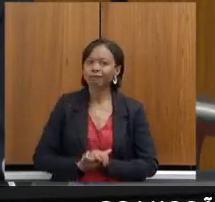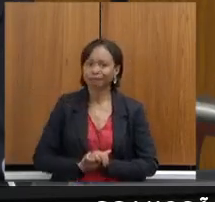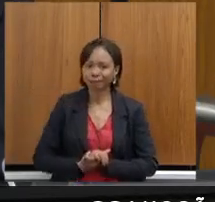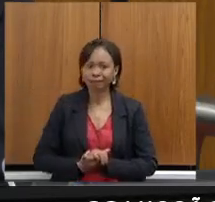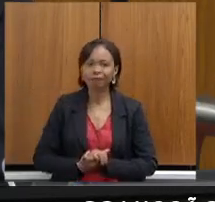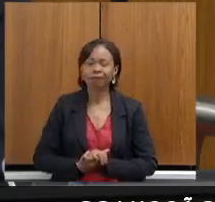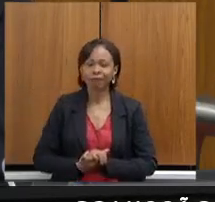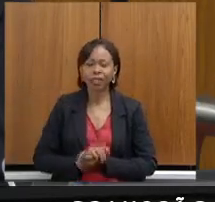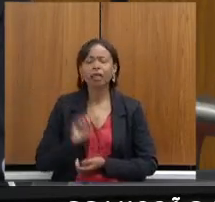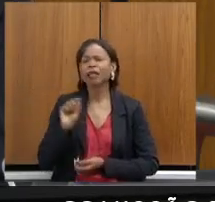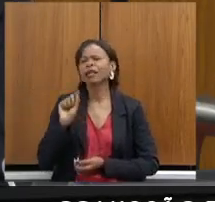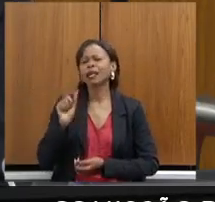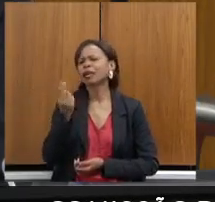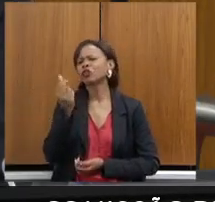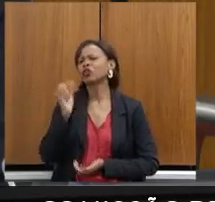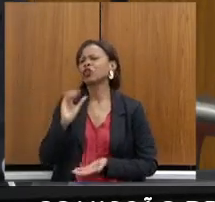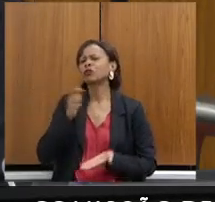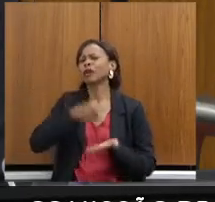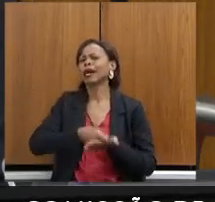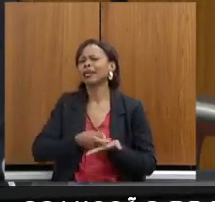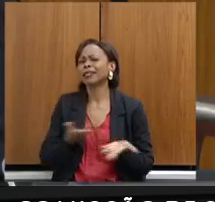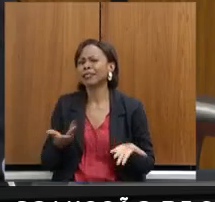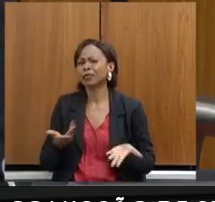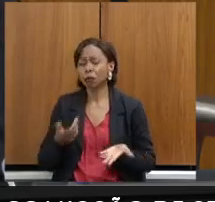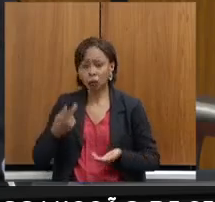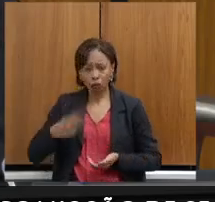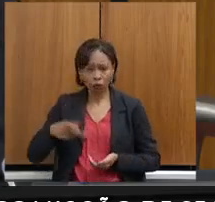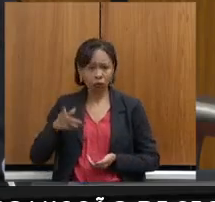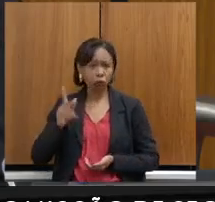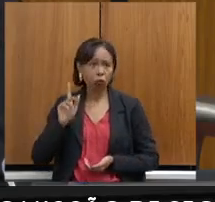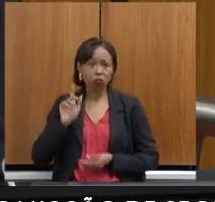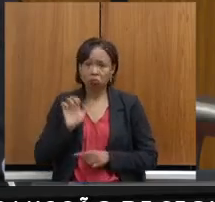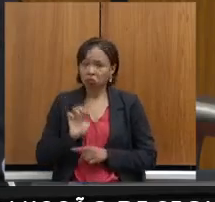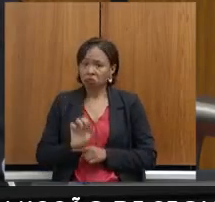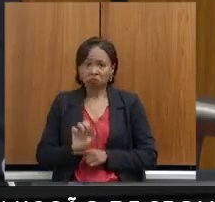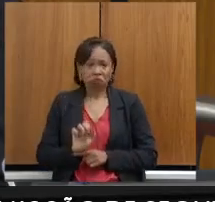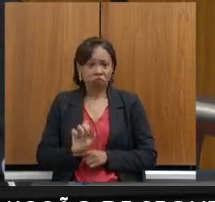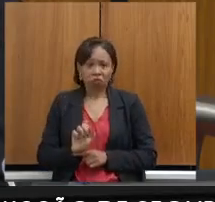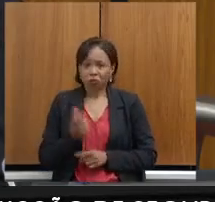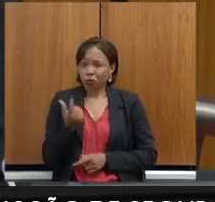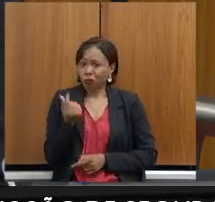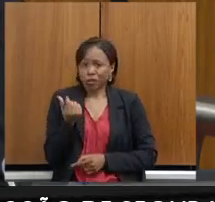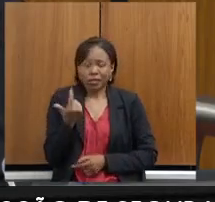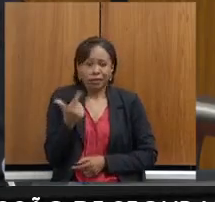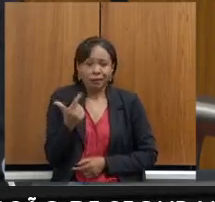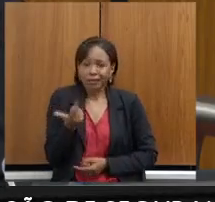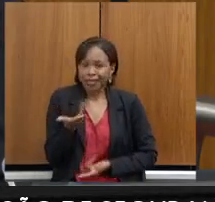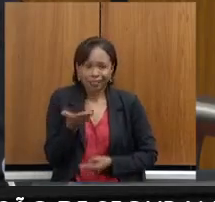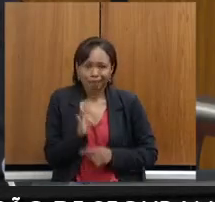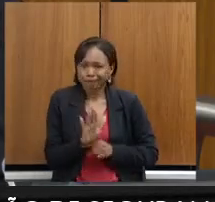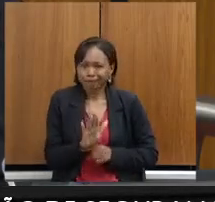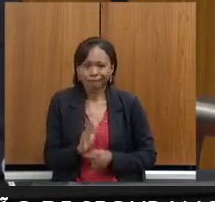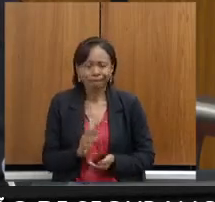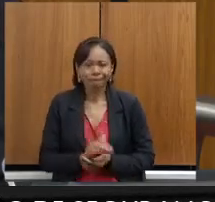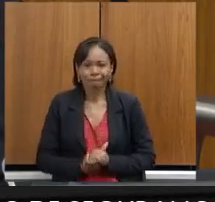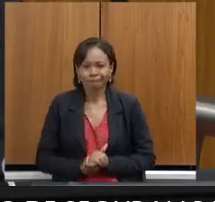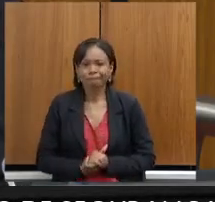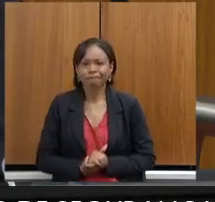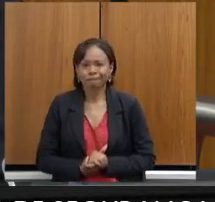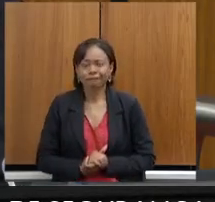quem é que financia isso o estado não a condição de fazer isso né